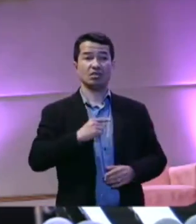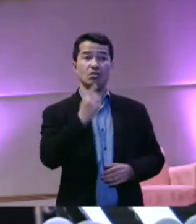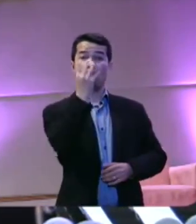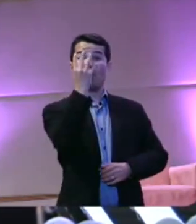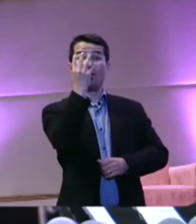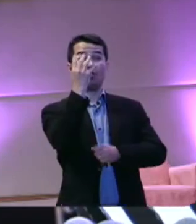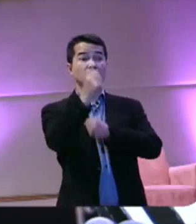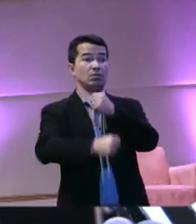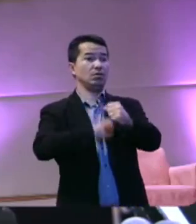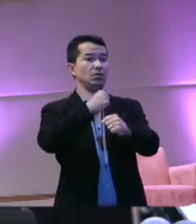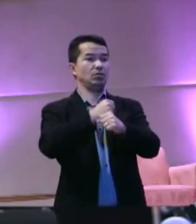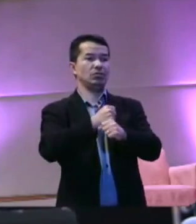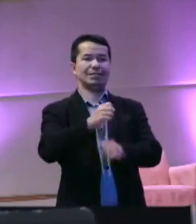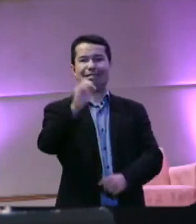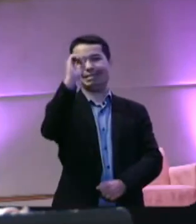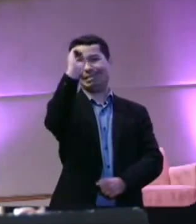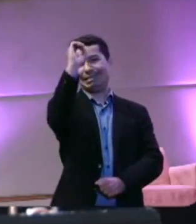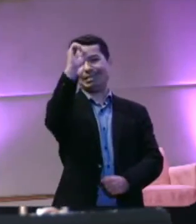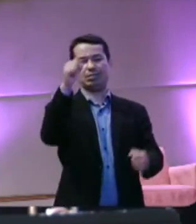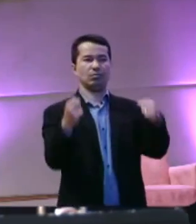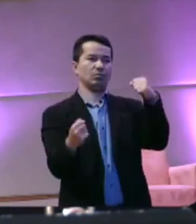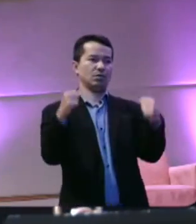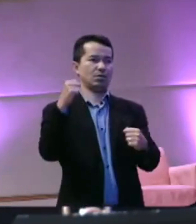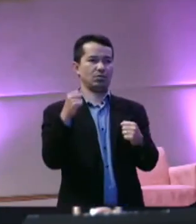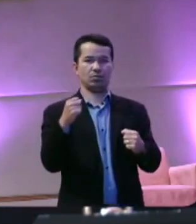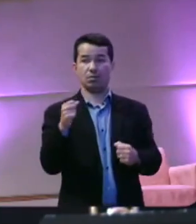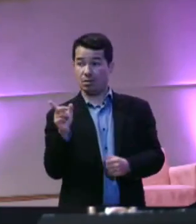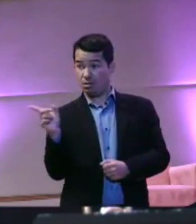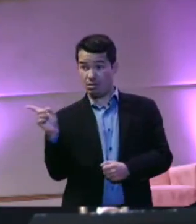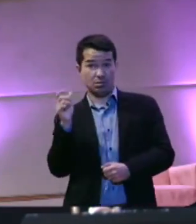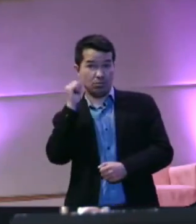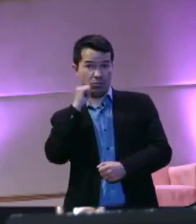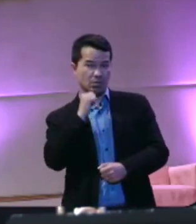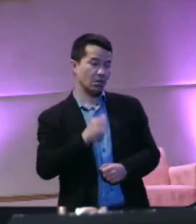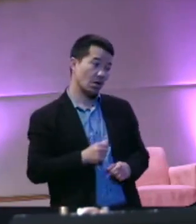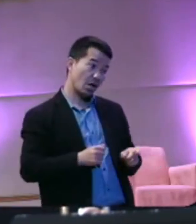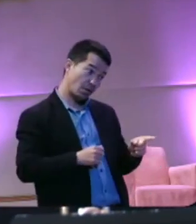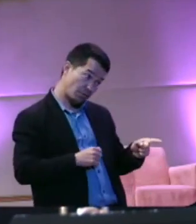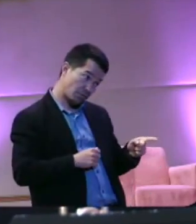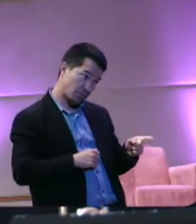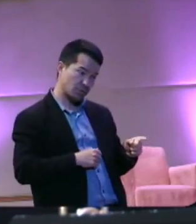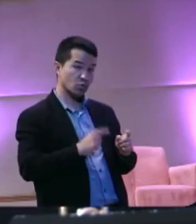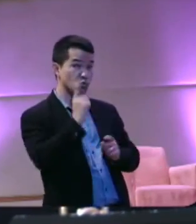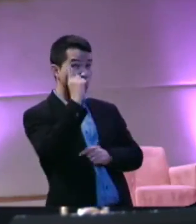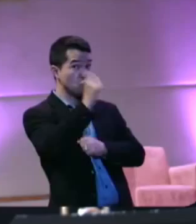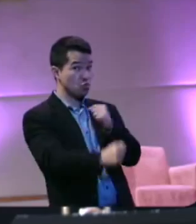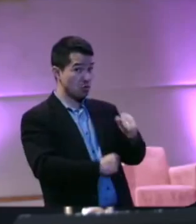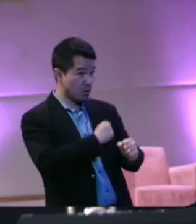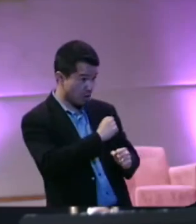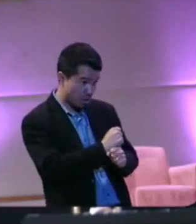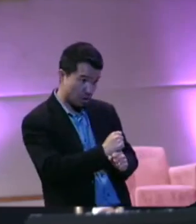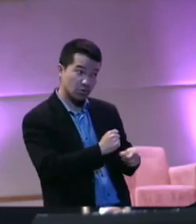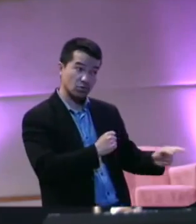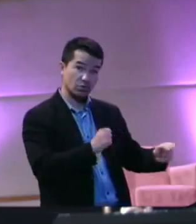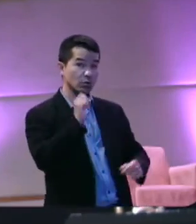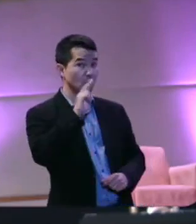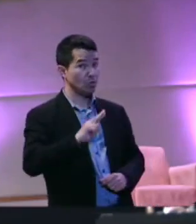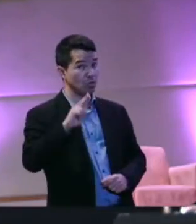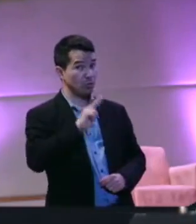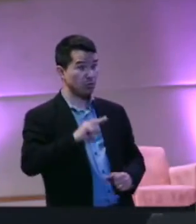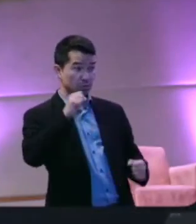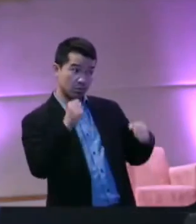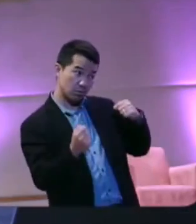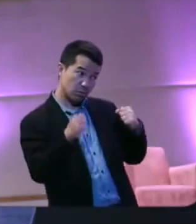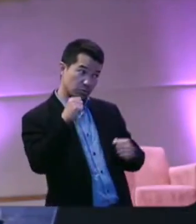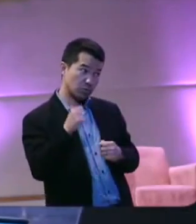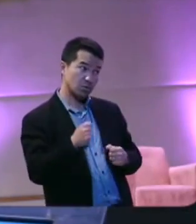com esse carro por 1 ano, depois você devolve para outro projeto. E nesse 1 ano você reúne forças para o teu carro. Eu disse: amém,